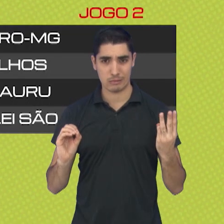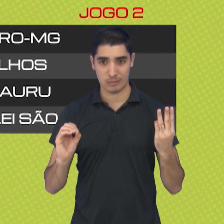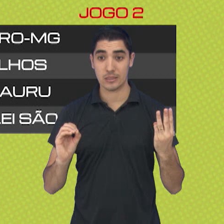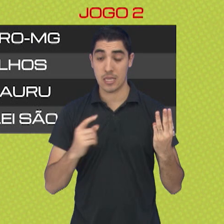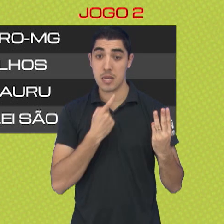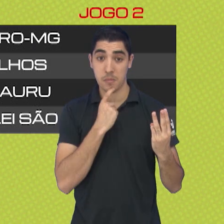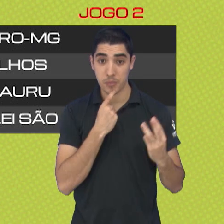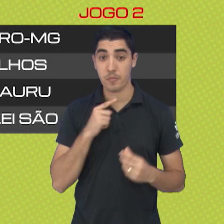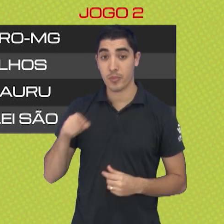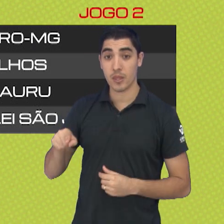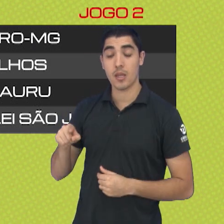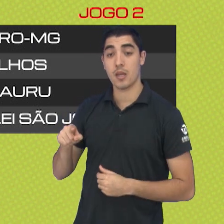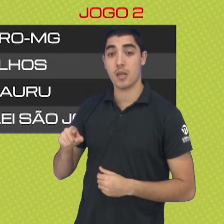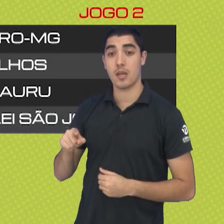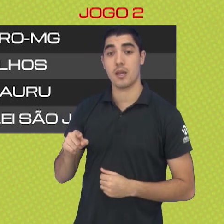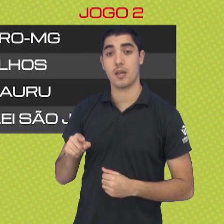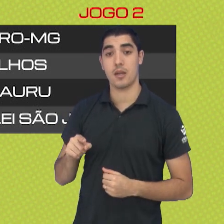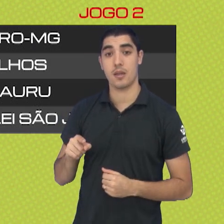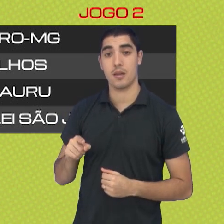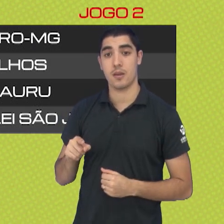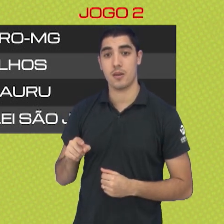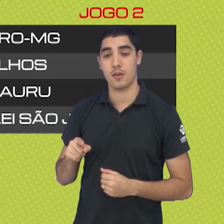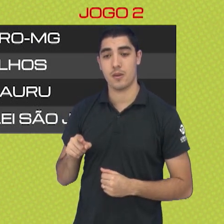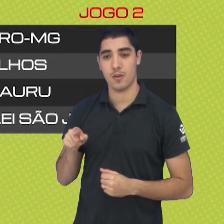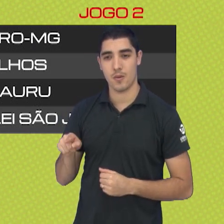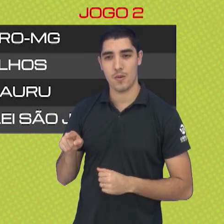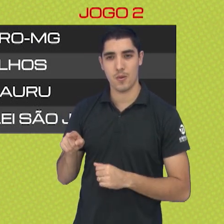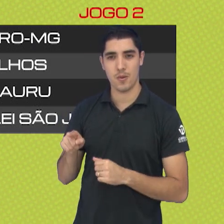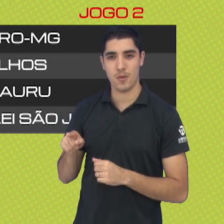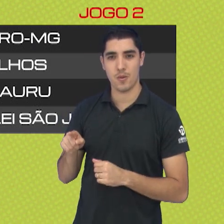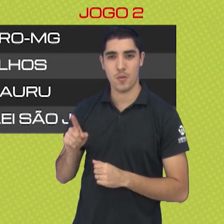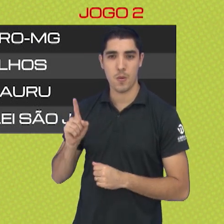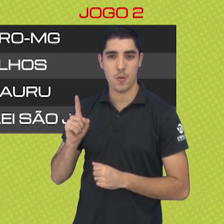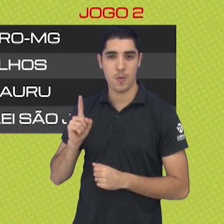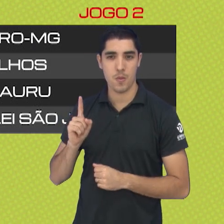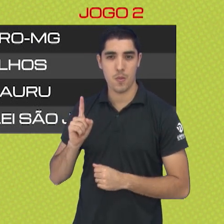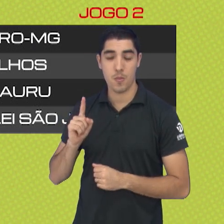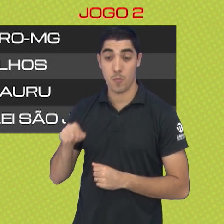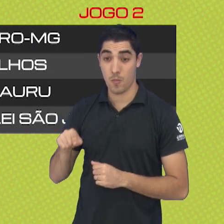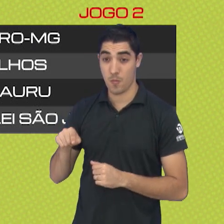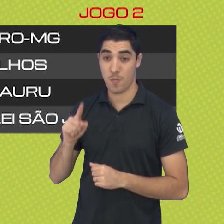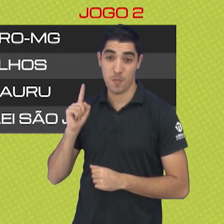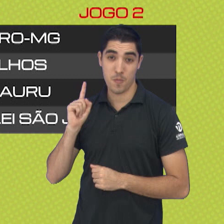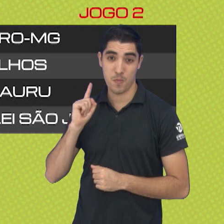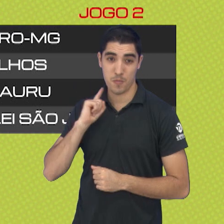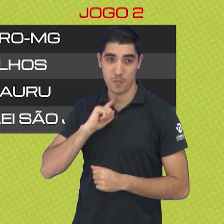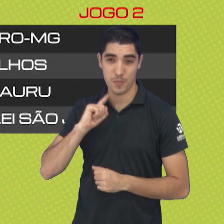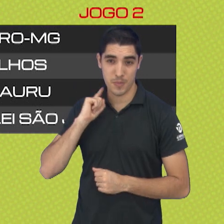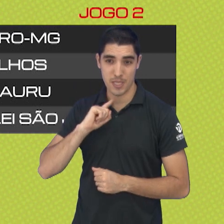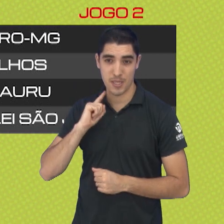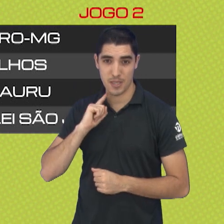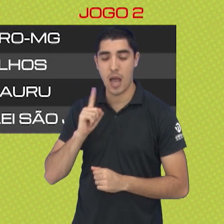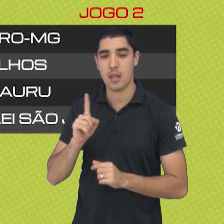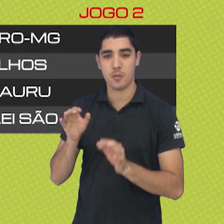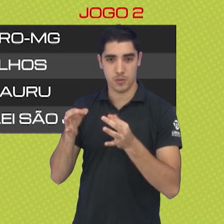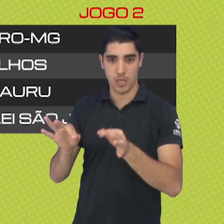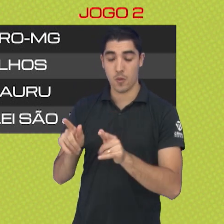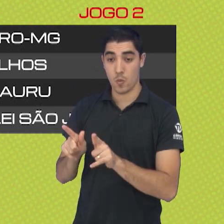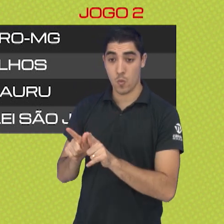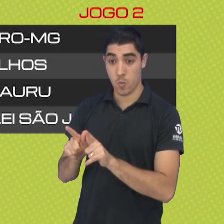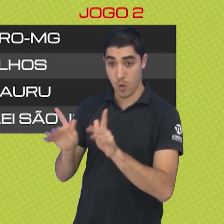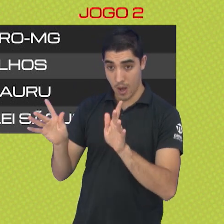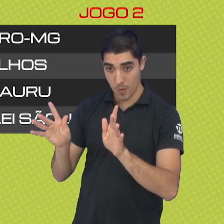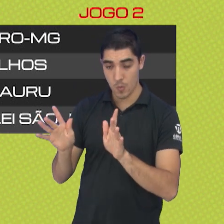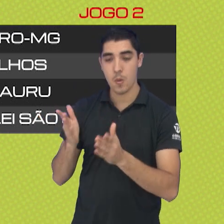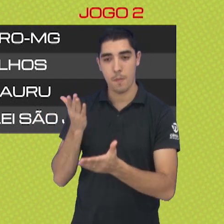O Minas, esse jogo está invertido aqui, né? Mas tudo bem. Não está certo. O Guarulhos acabou perdendo